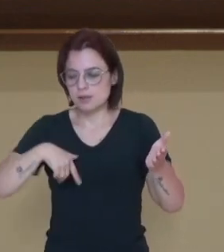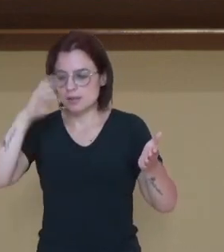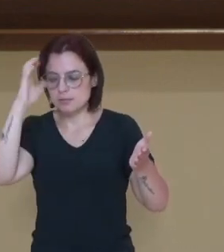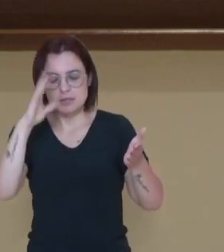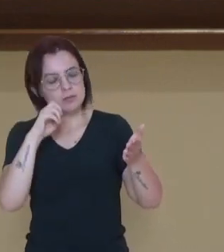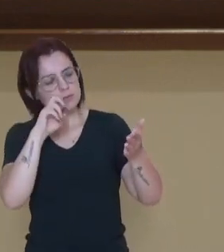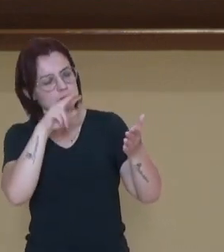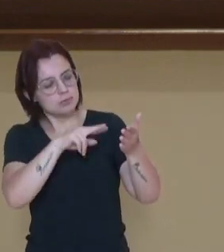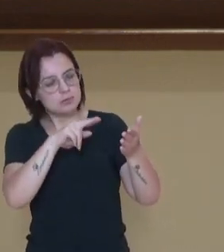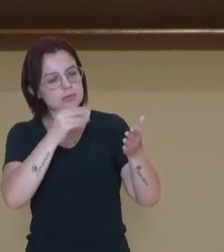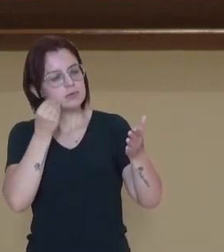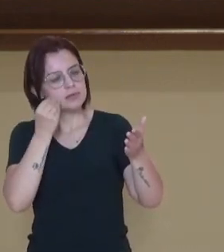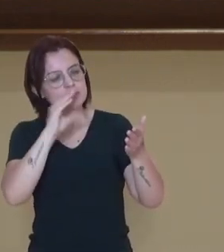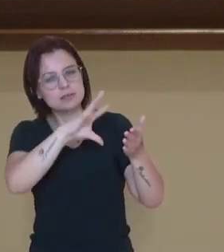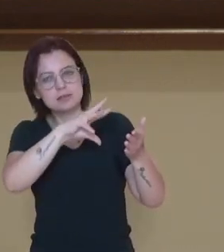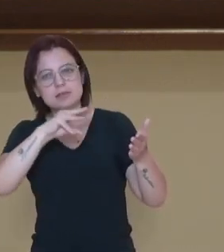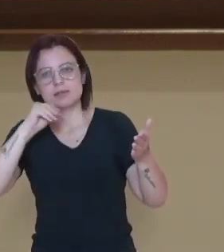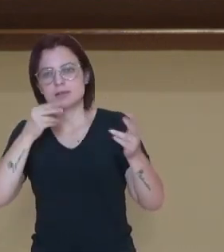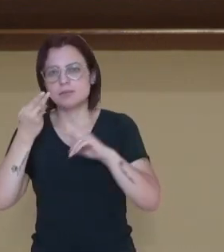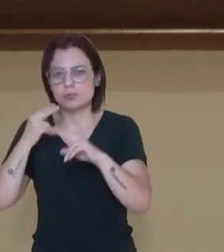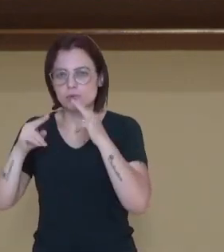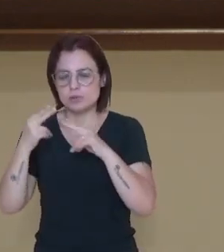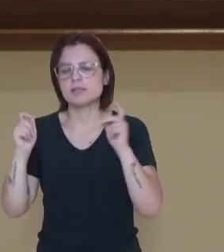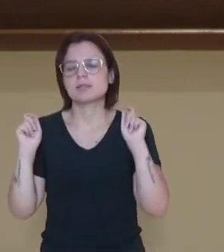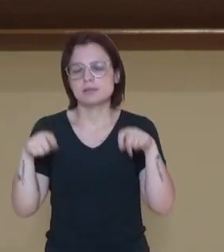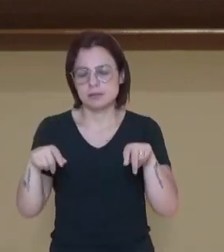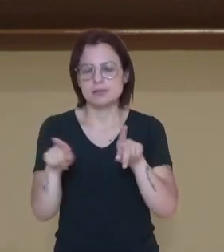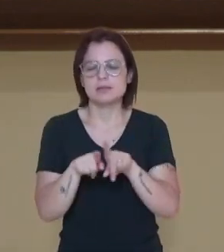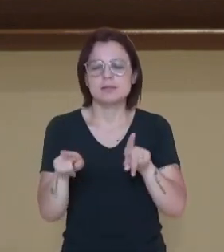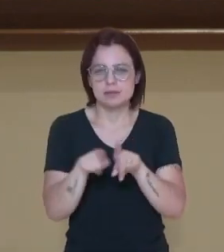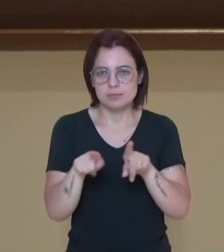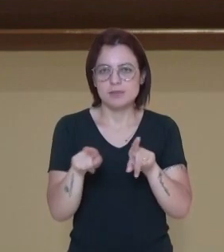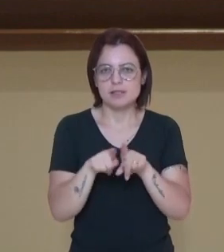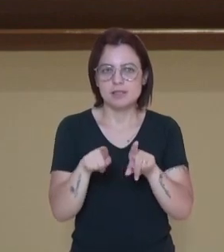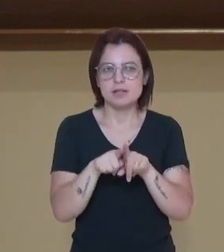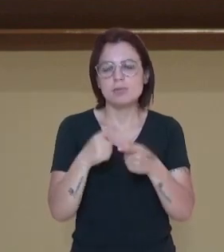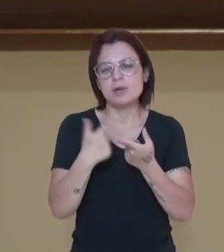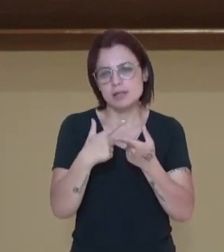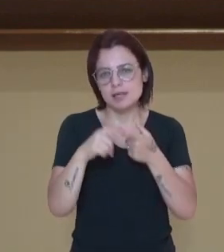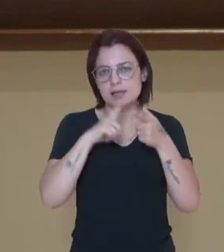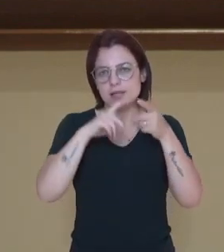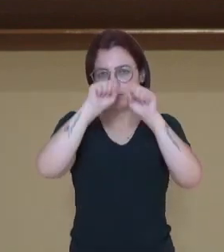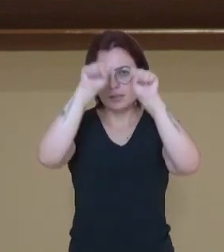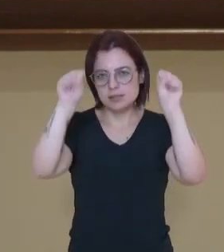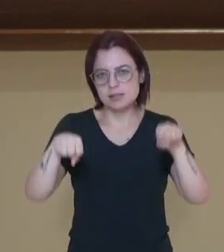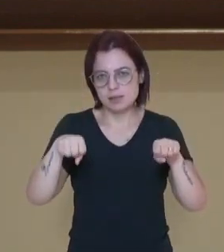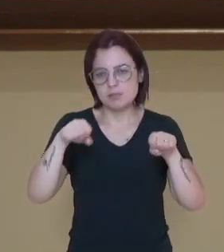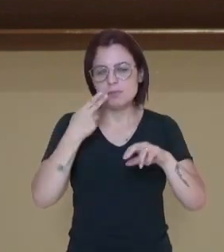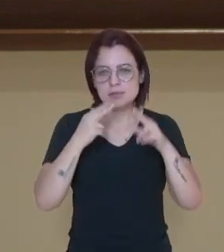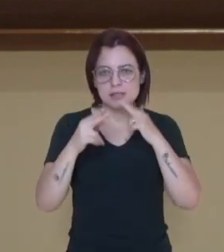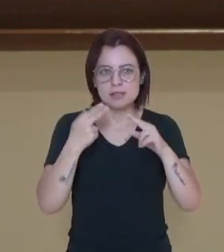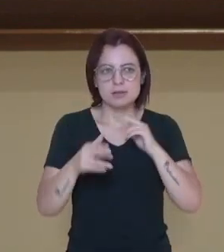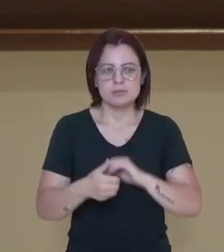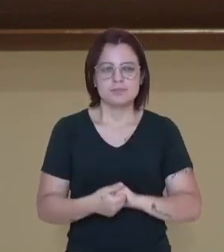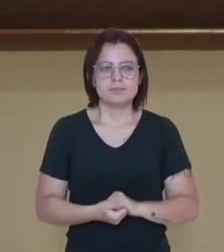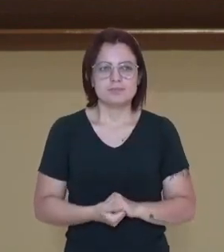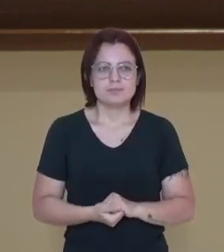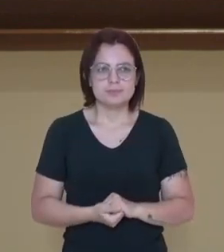Brasil, posso executar esta mesma música a partir dos instrumentos musicais